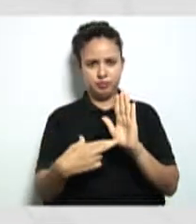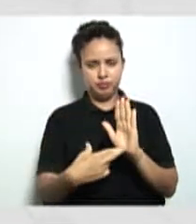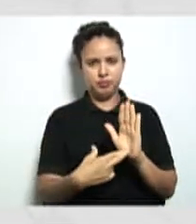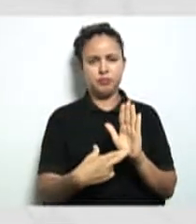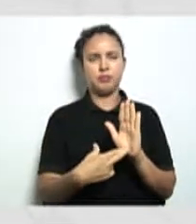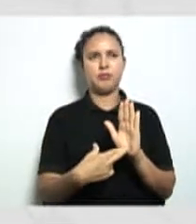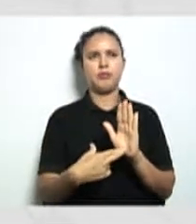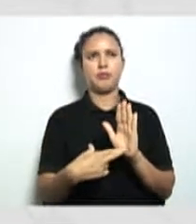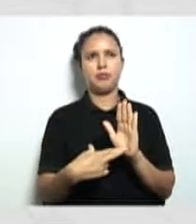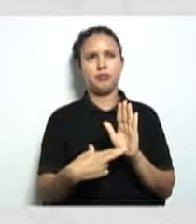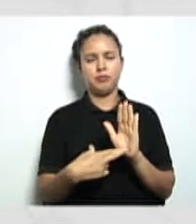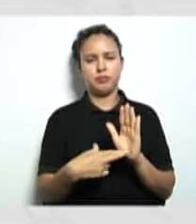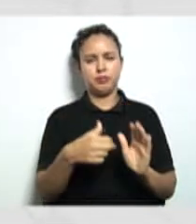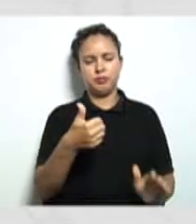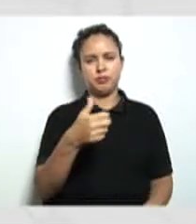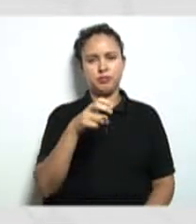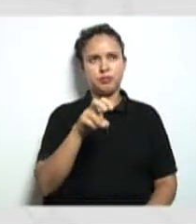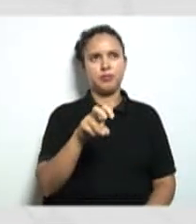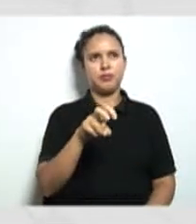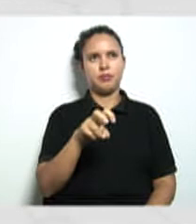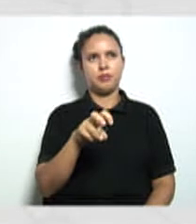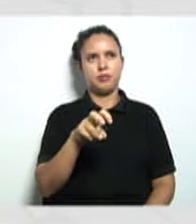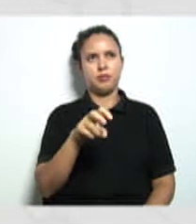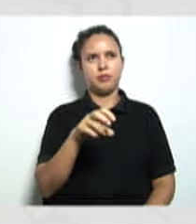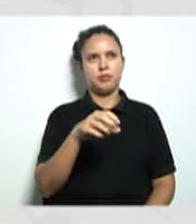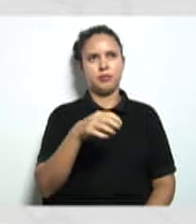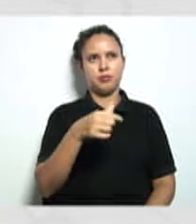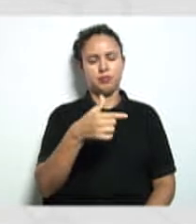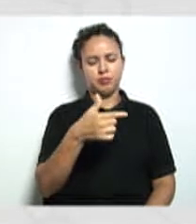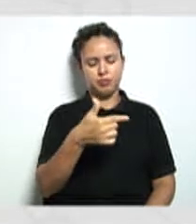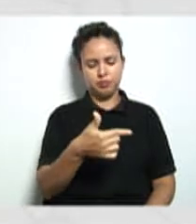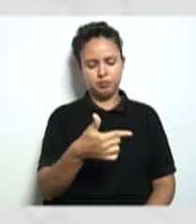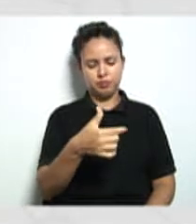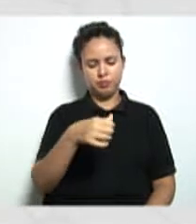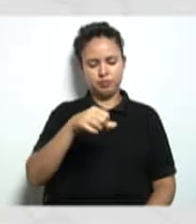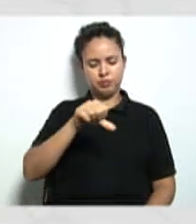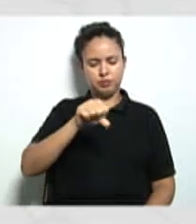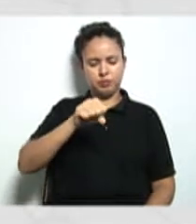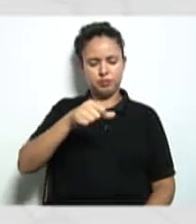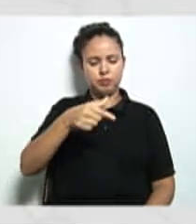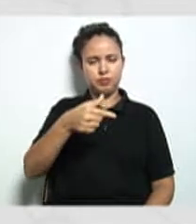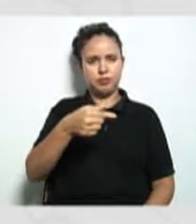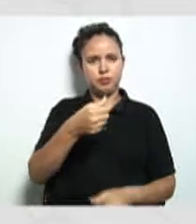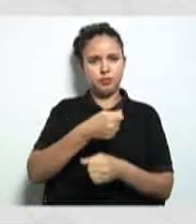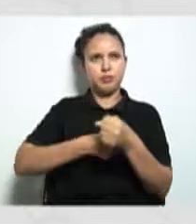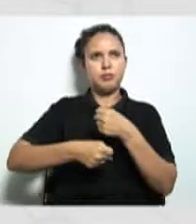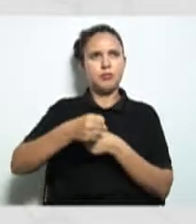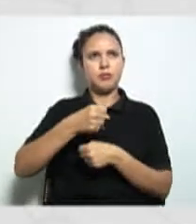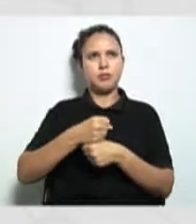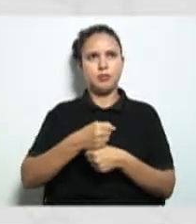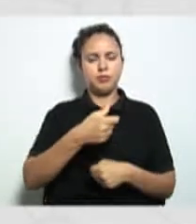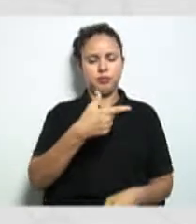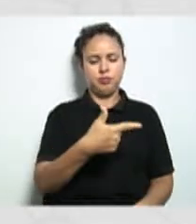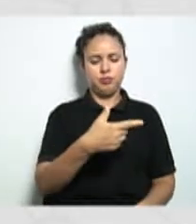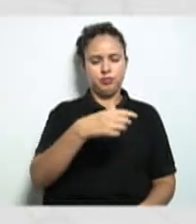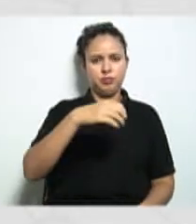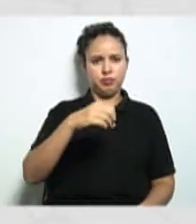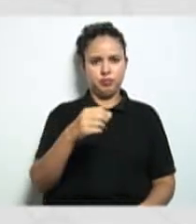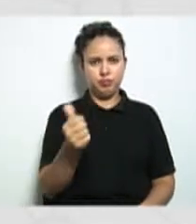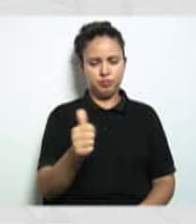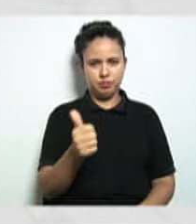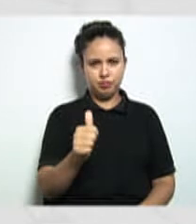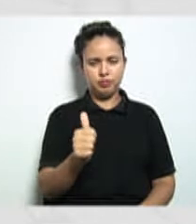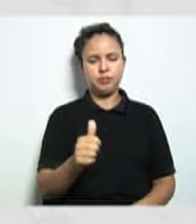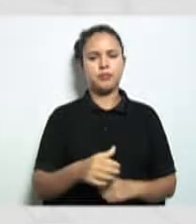Norma Brasileira 15287 de 2011. Vamos então, professora, citar aí